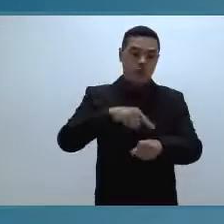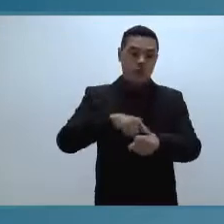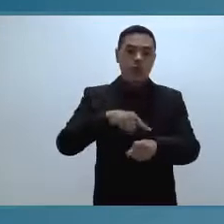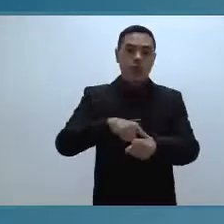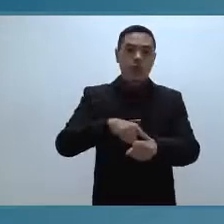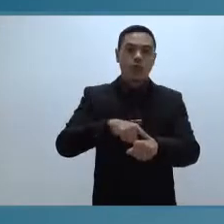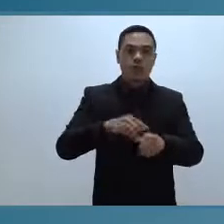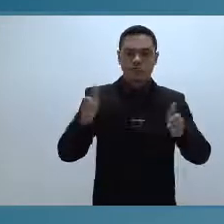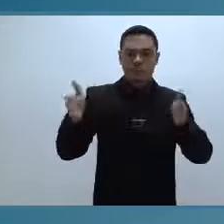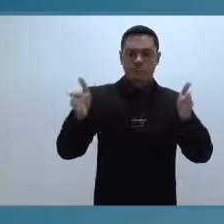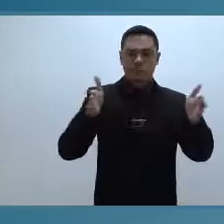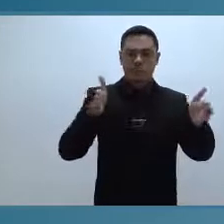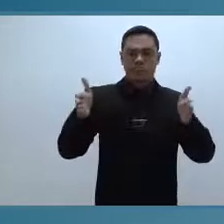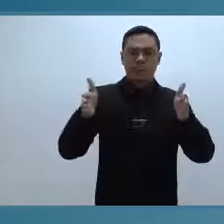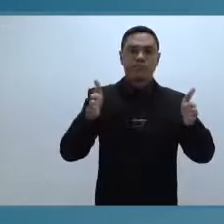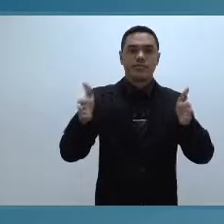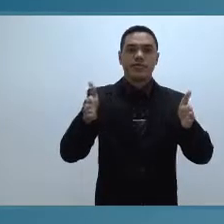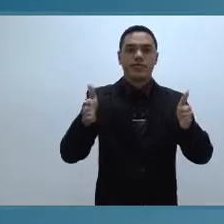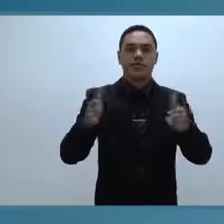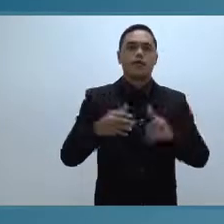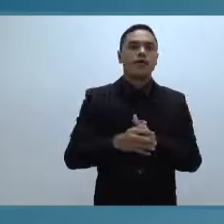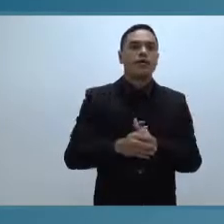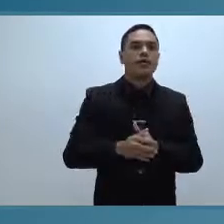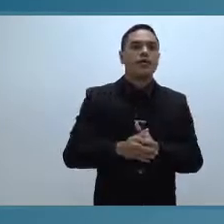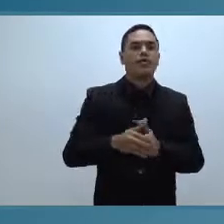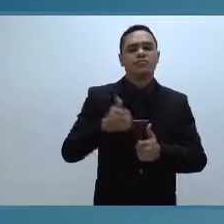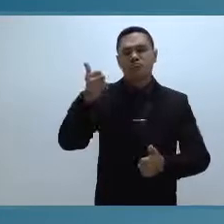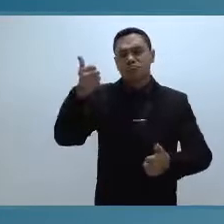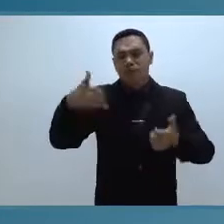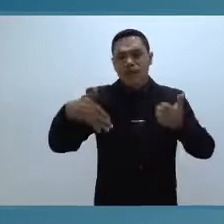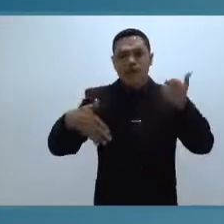miofascial, manipulação e